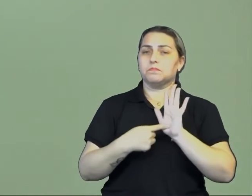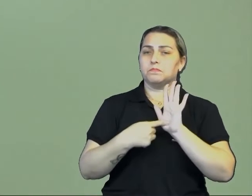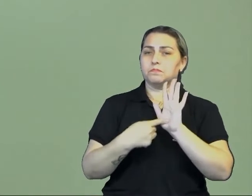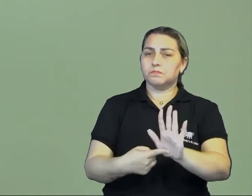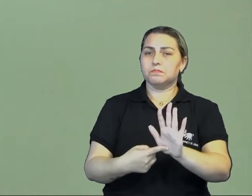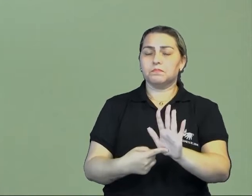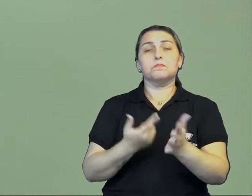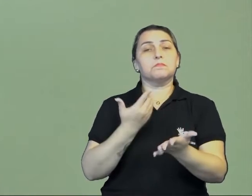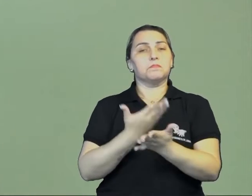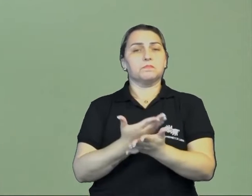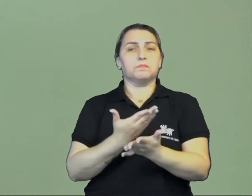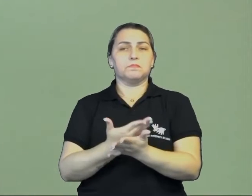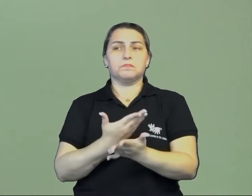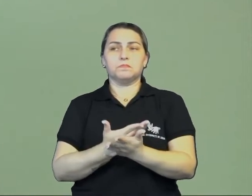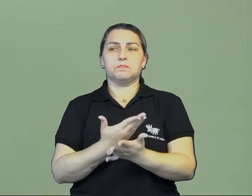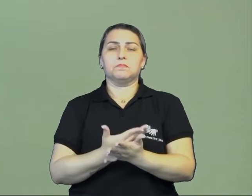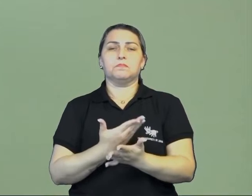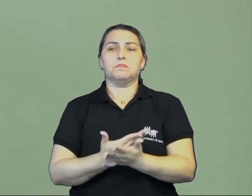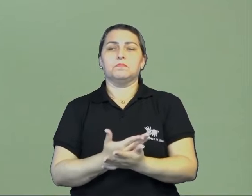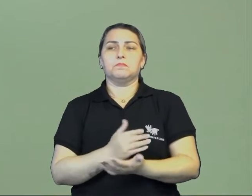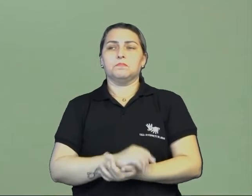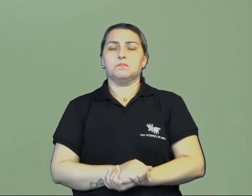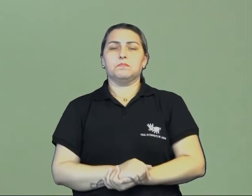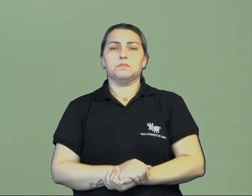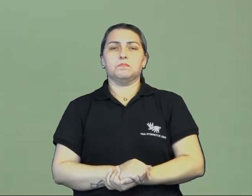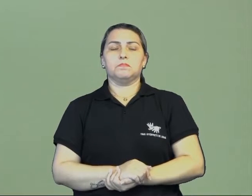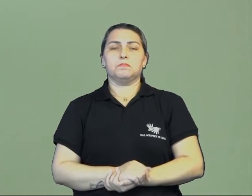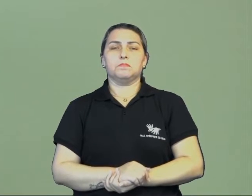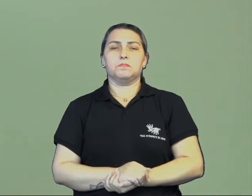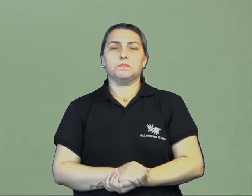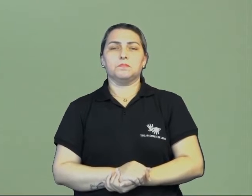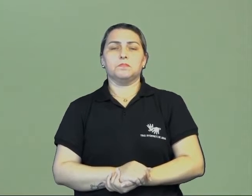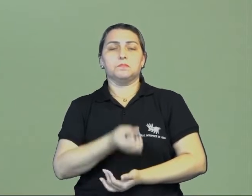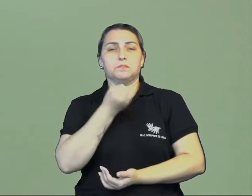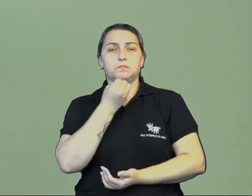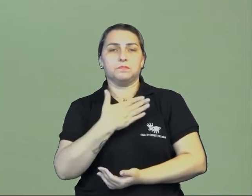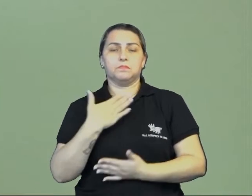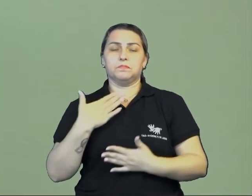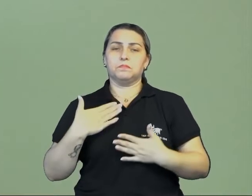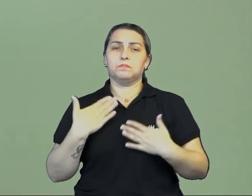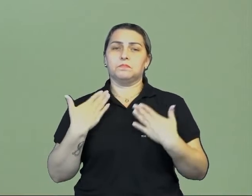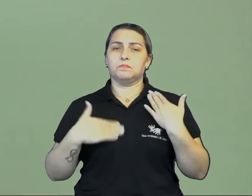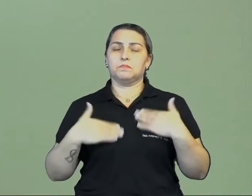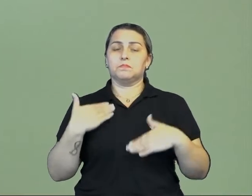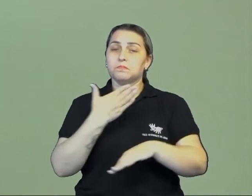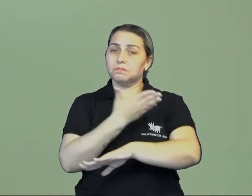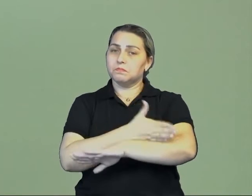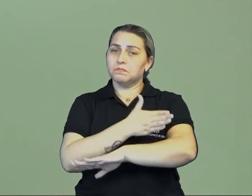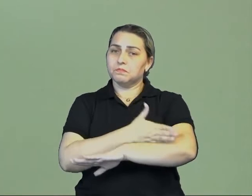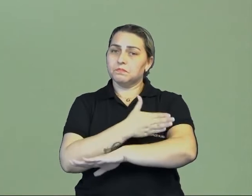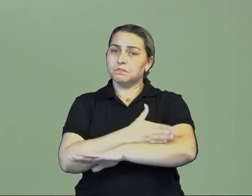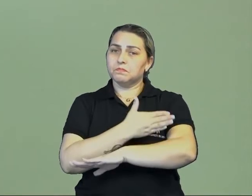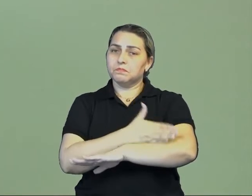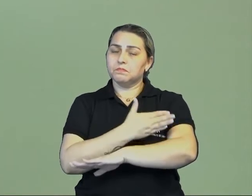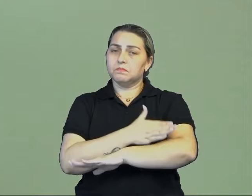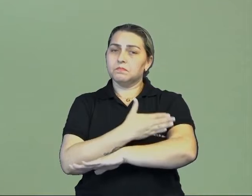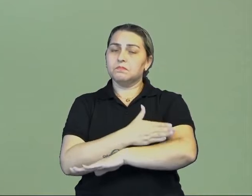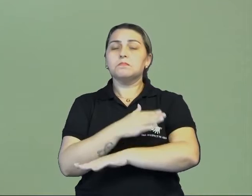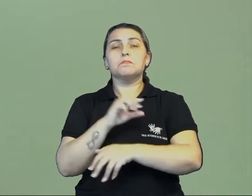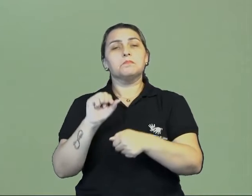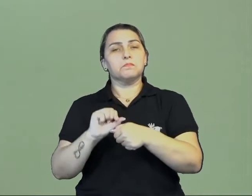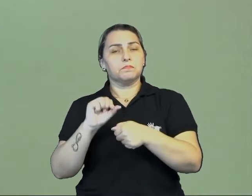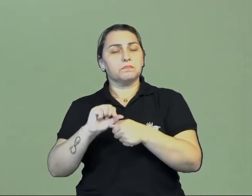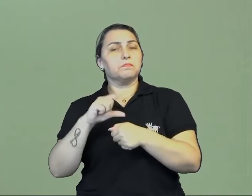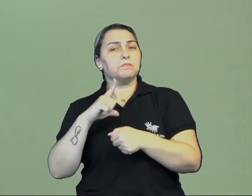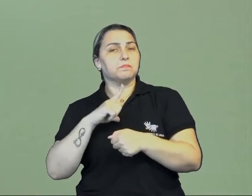nas nossas aulas, mas de forma superficial, os benefícios físicos seriam aquelas práticas que a gente vai desenvolvendo, que de alguma forma vai ter